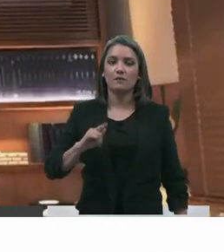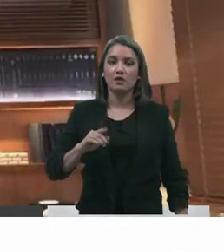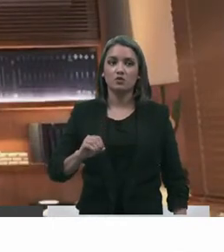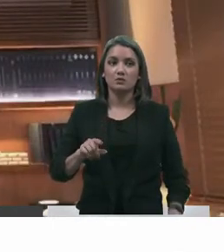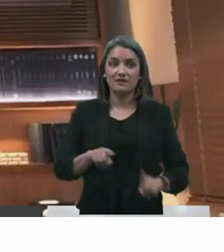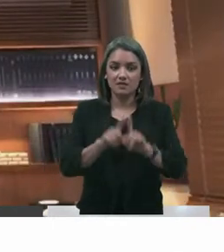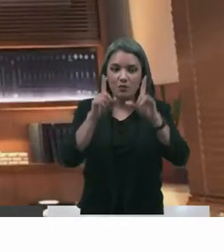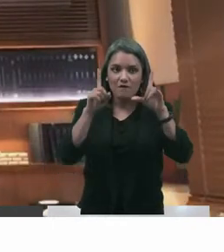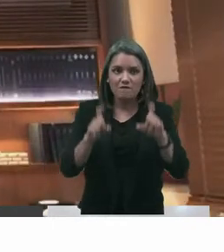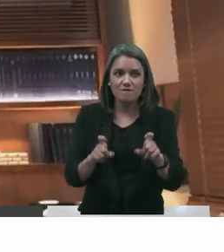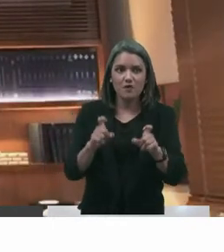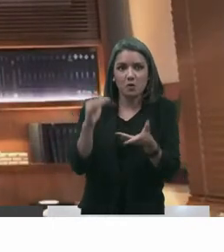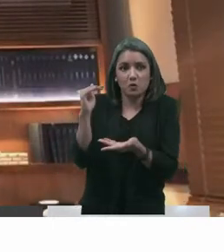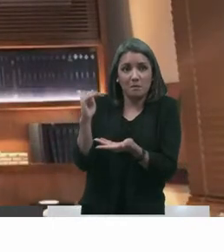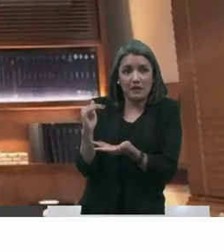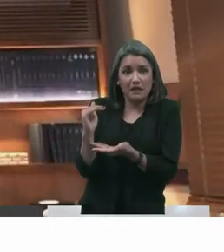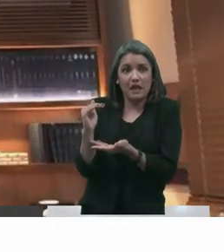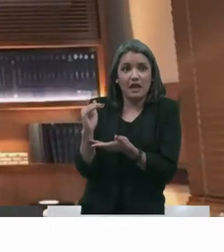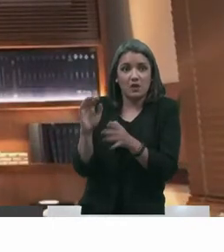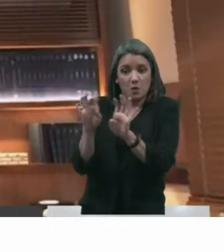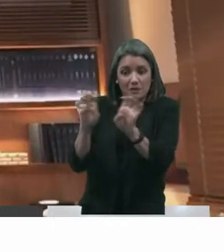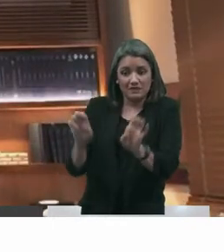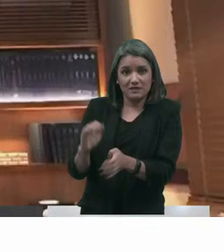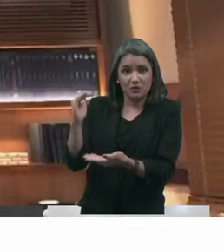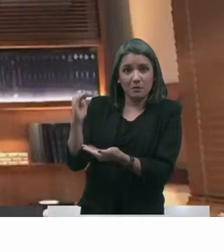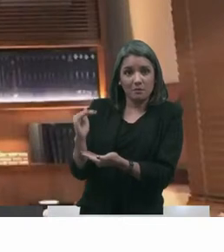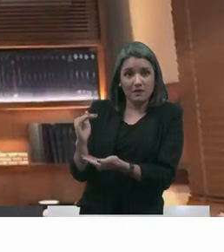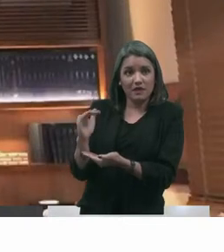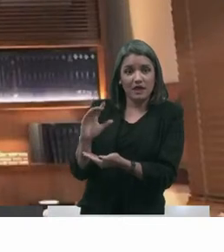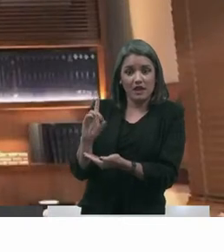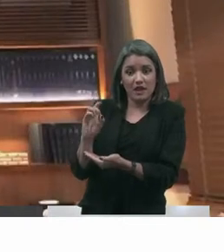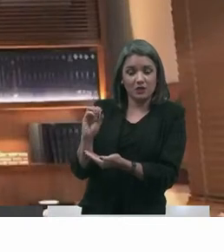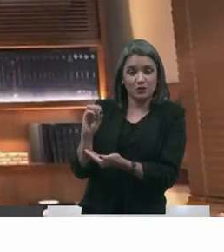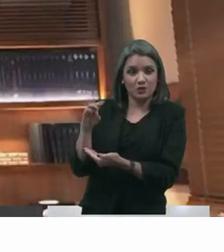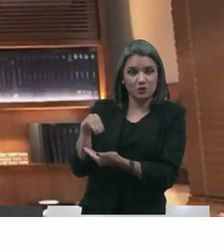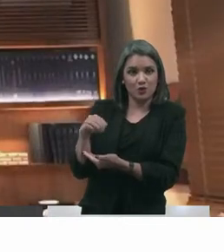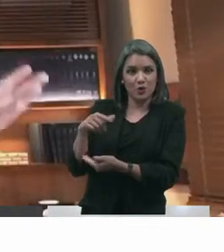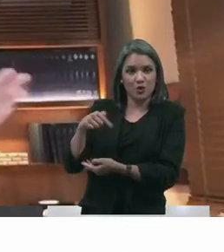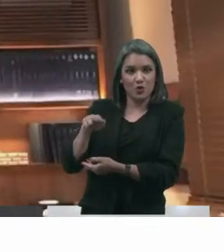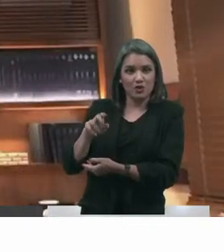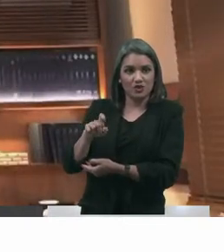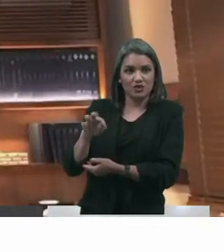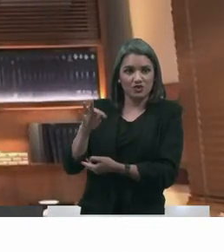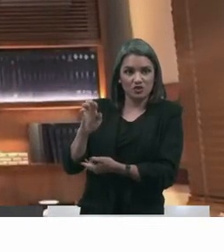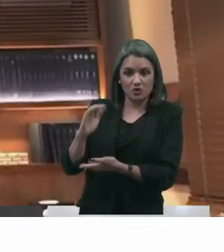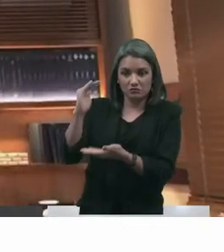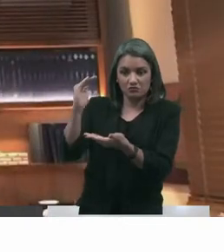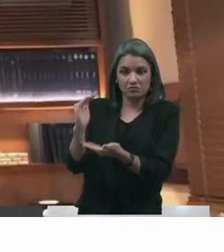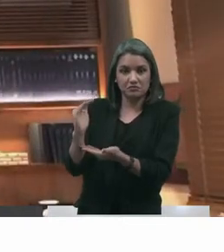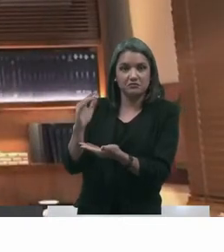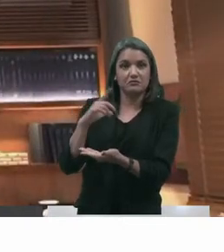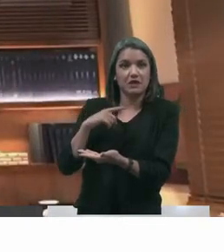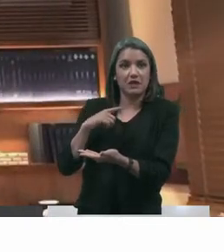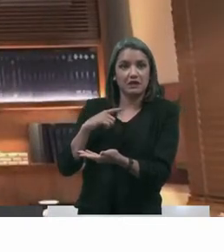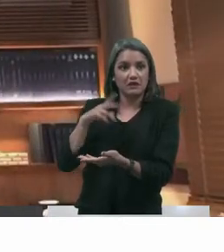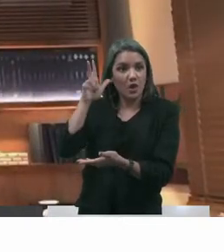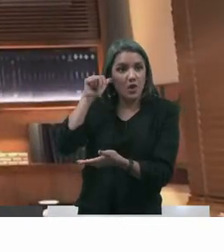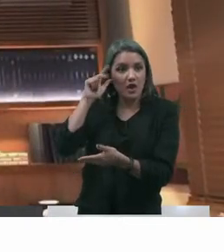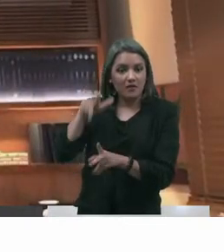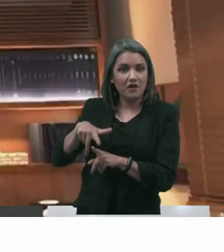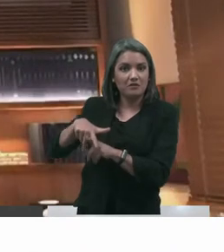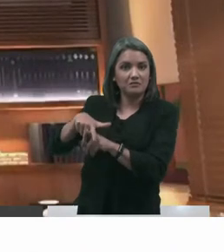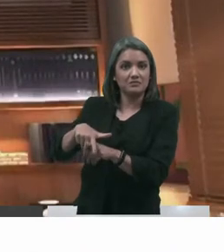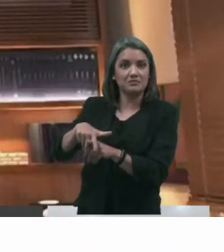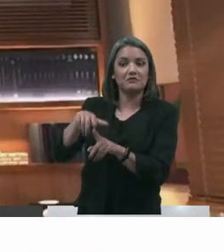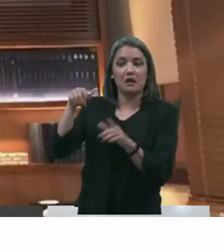uma fotografia de um Don Quixote pequenininho em cima de uma mesa, montado sobre o famoso cavalo Rocinante. E o